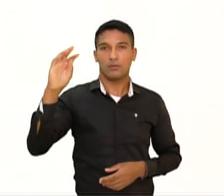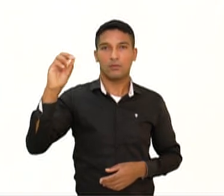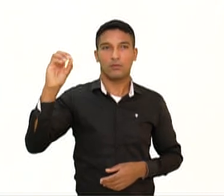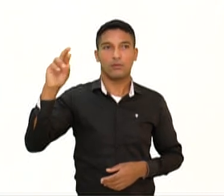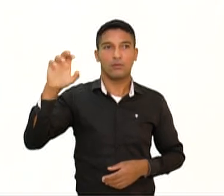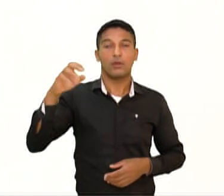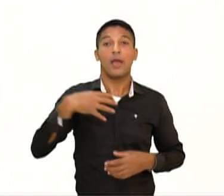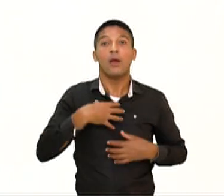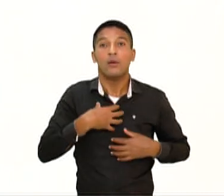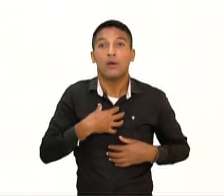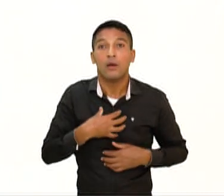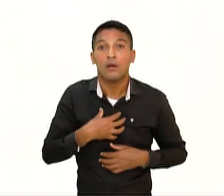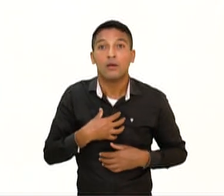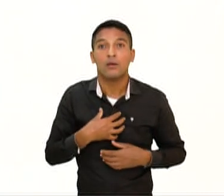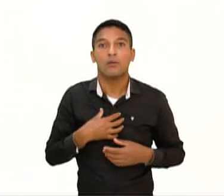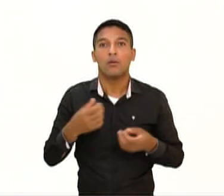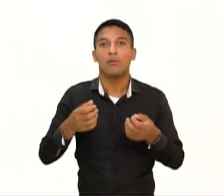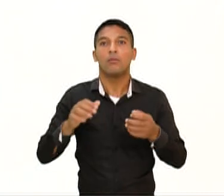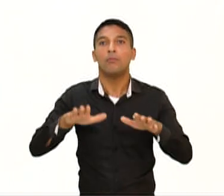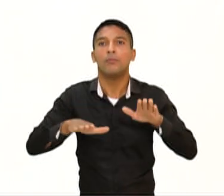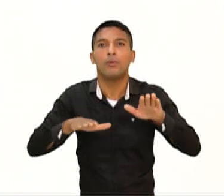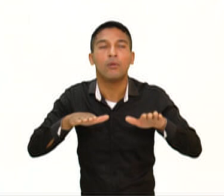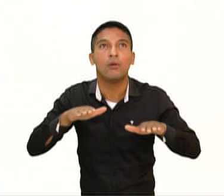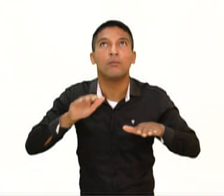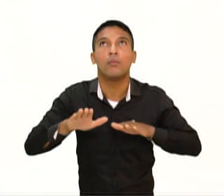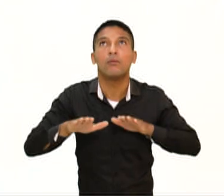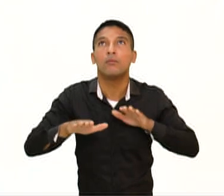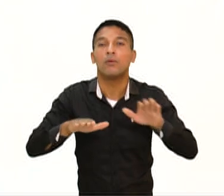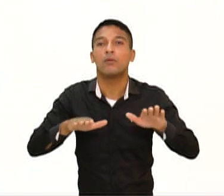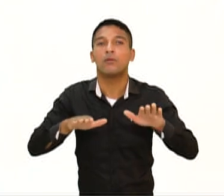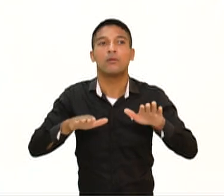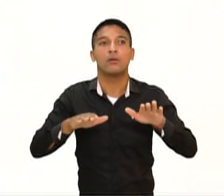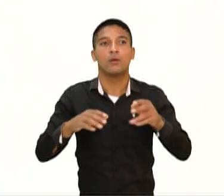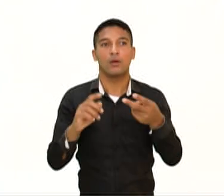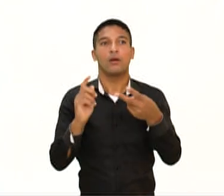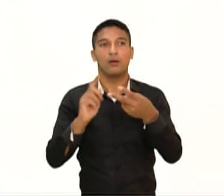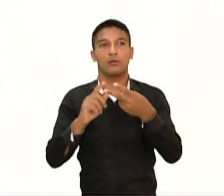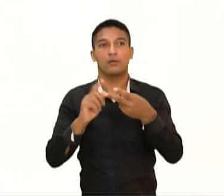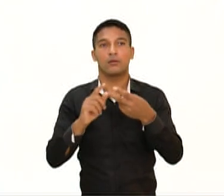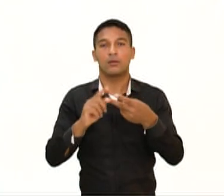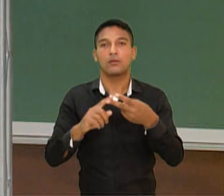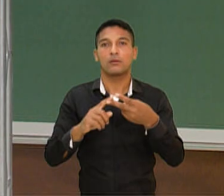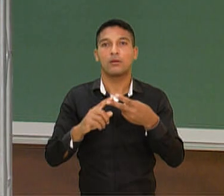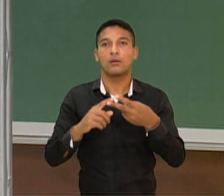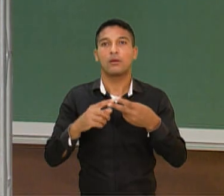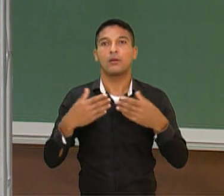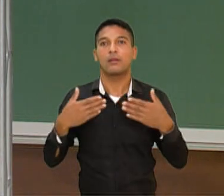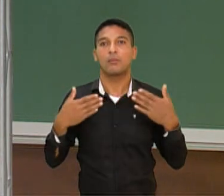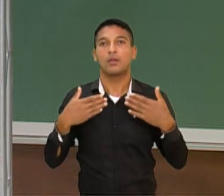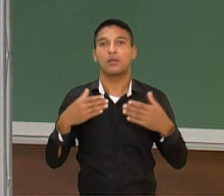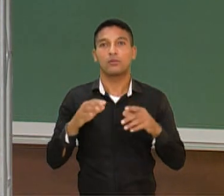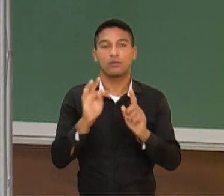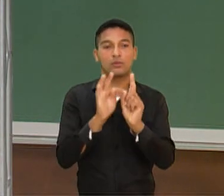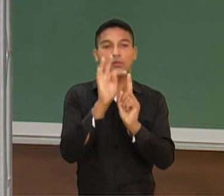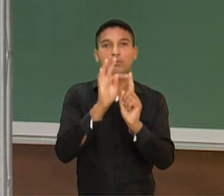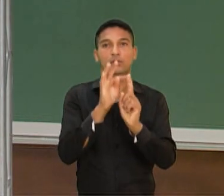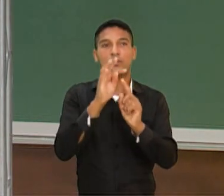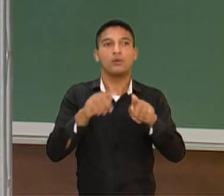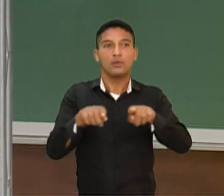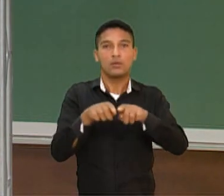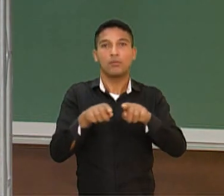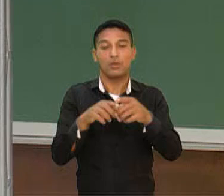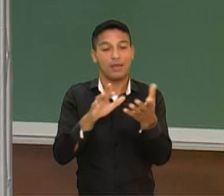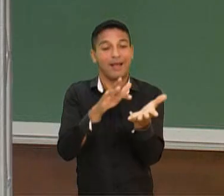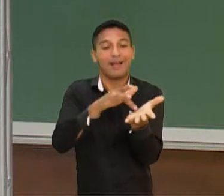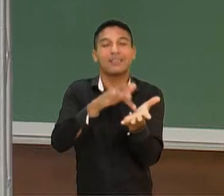as sensações. Tá? Sensação mecânica, sensação de temperatura e também sensação para dor. Tá? Então é através do tato que a gente pode